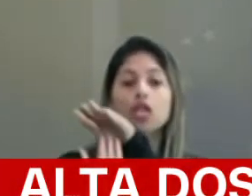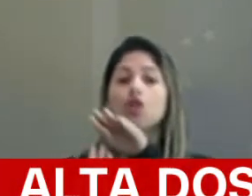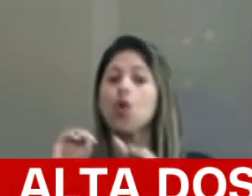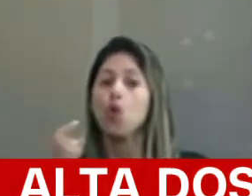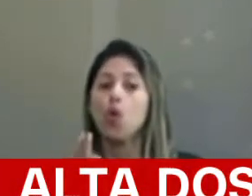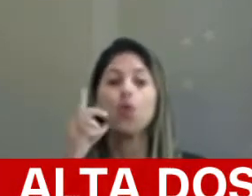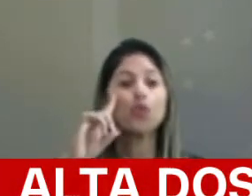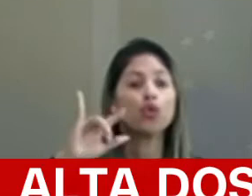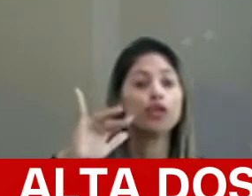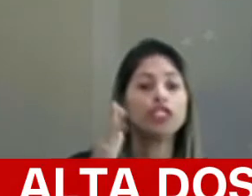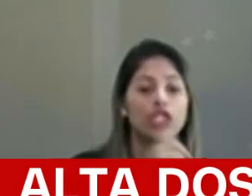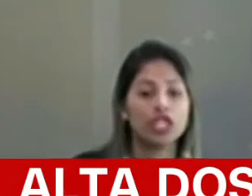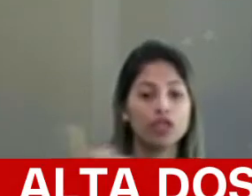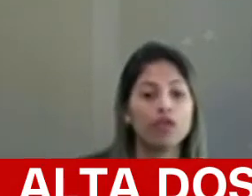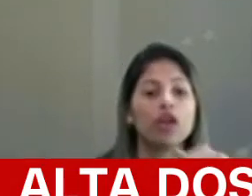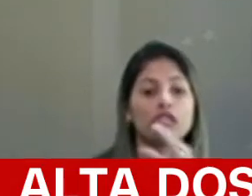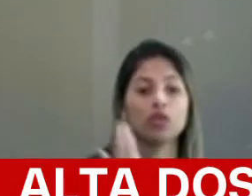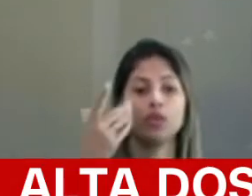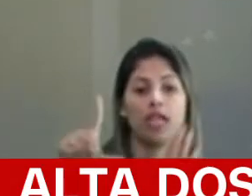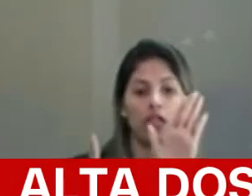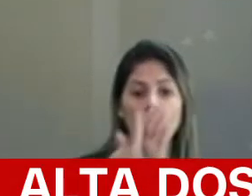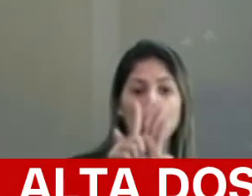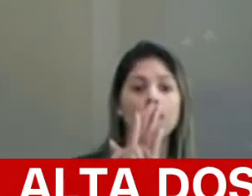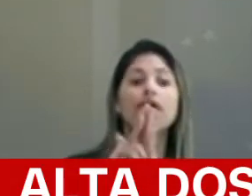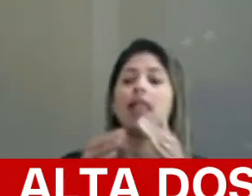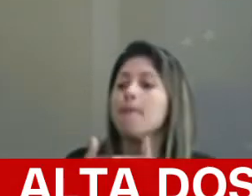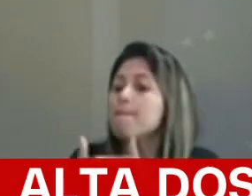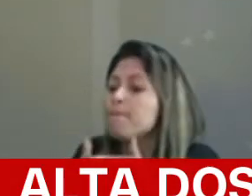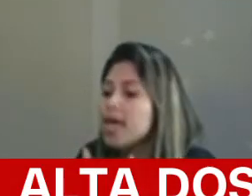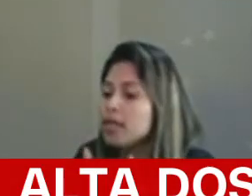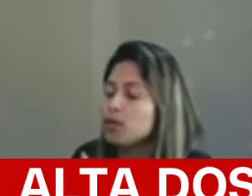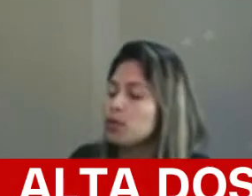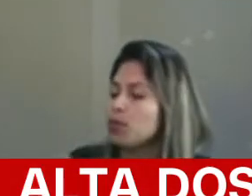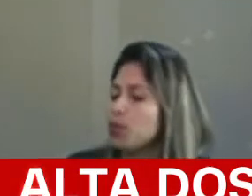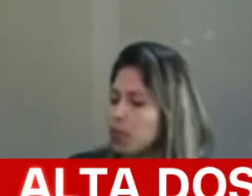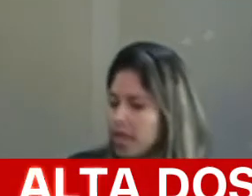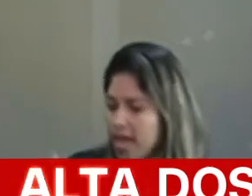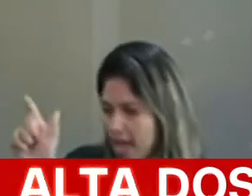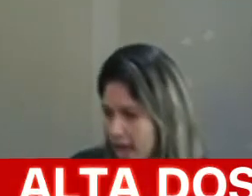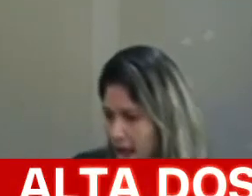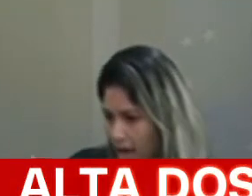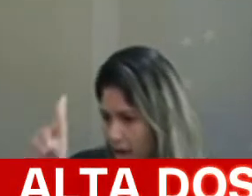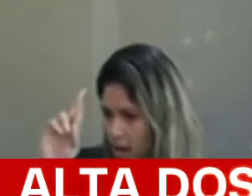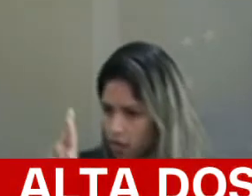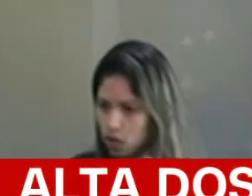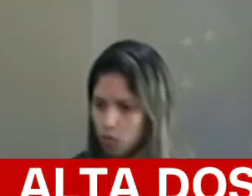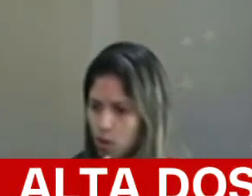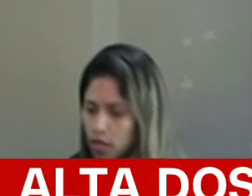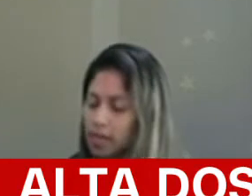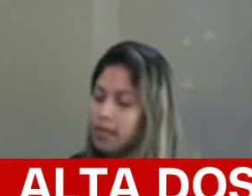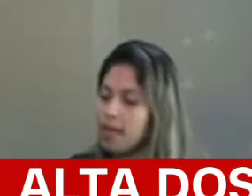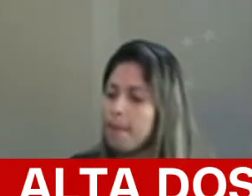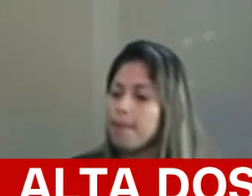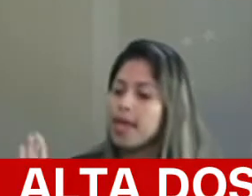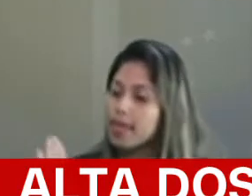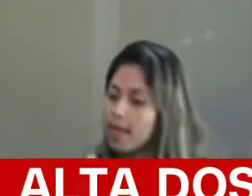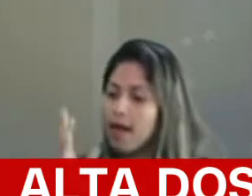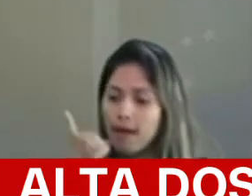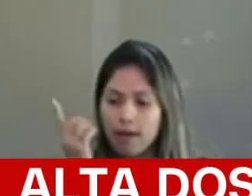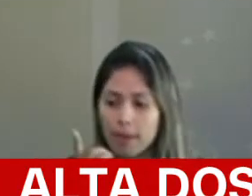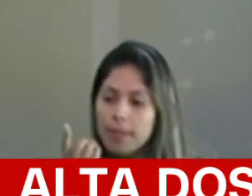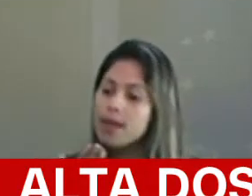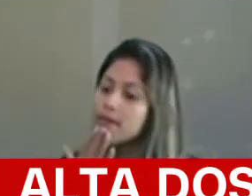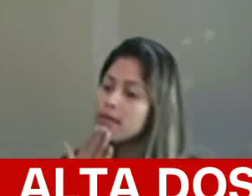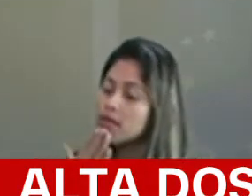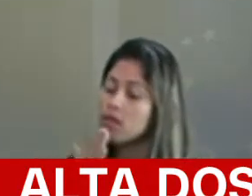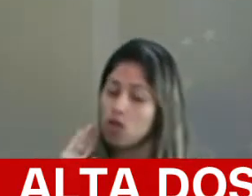de publicação da nova lei, e aí peço vênia ao autor e a peço vênia à decisão da Câmara, entendemos